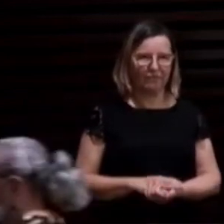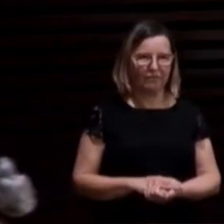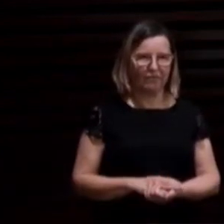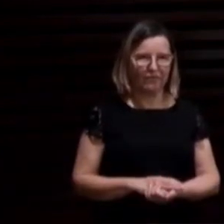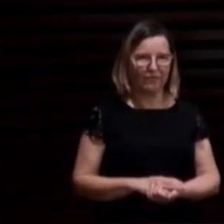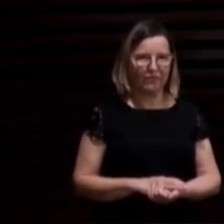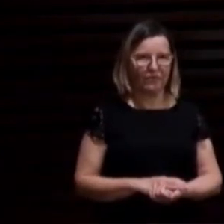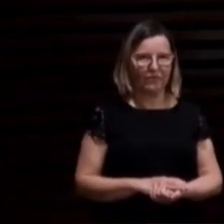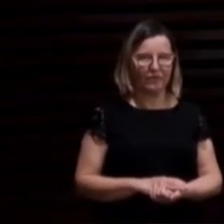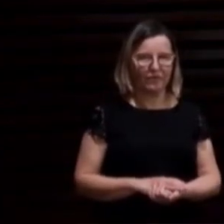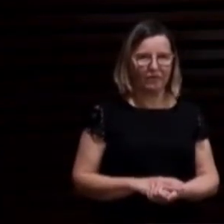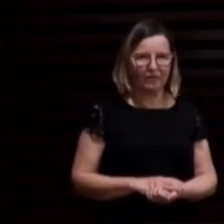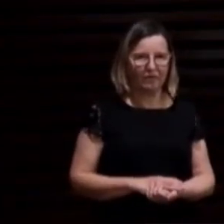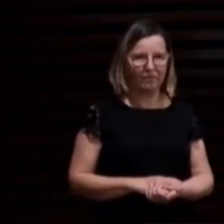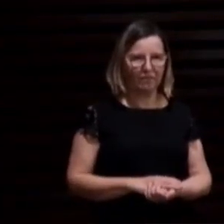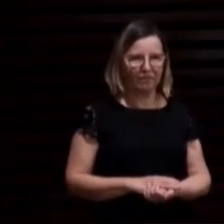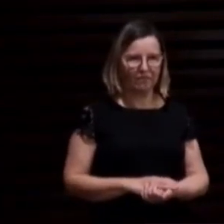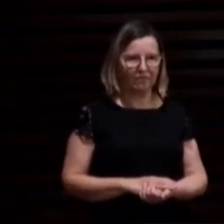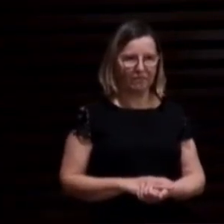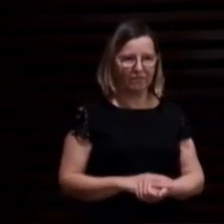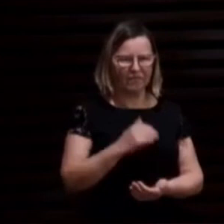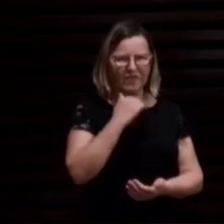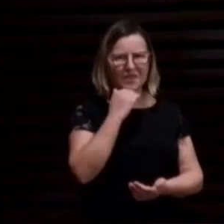Ninguém falou como este homem.